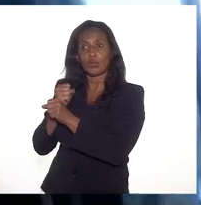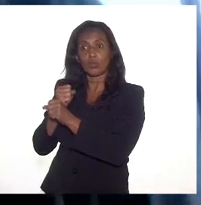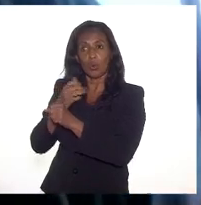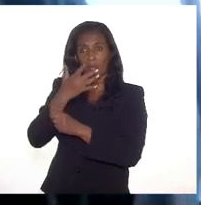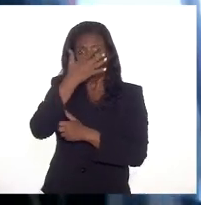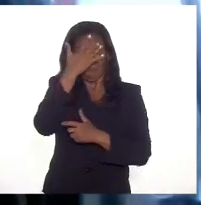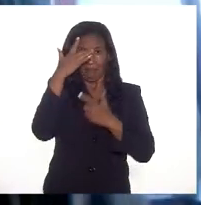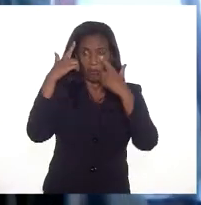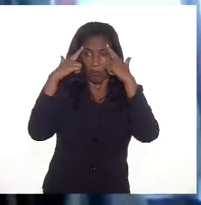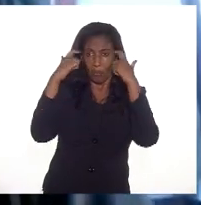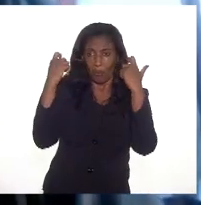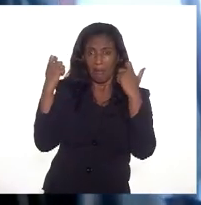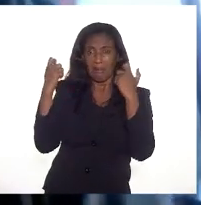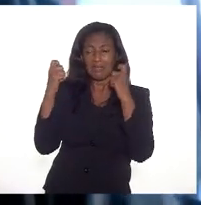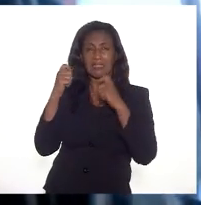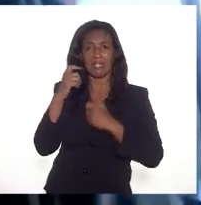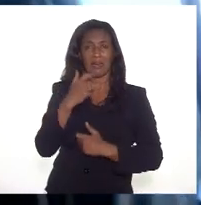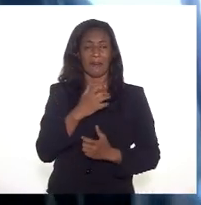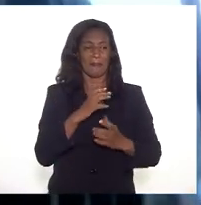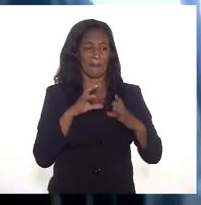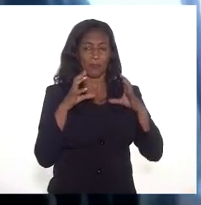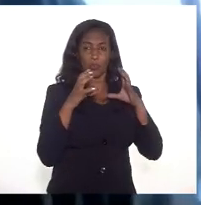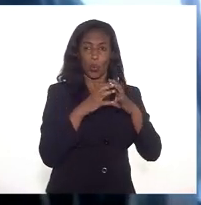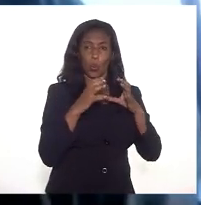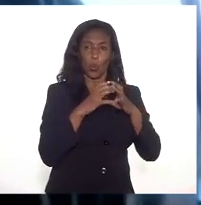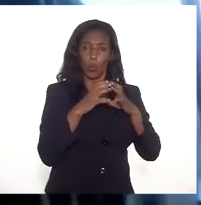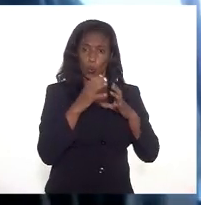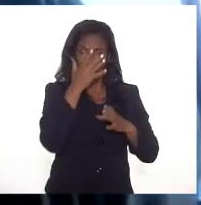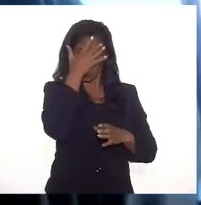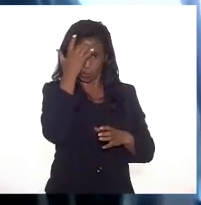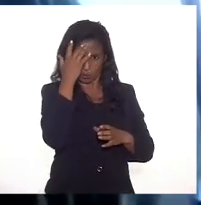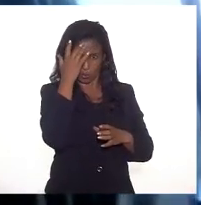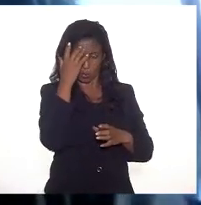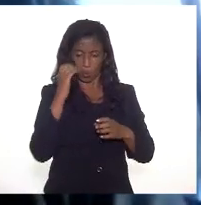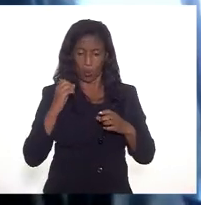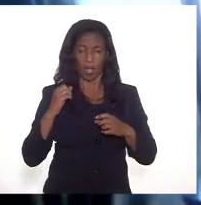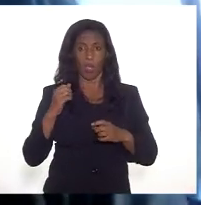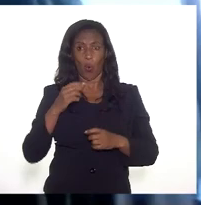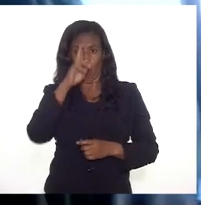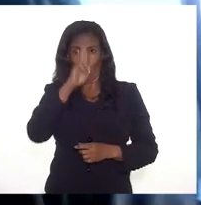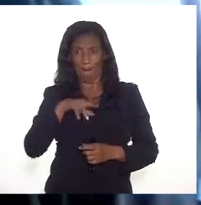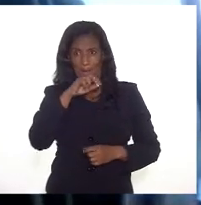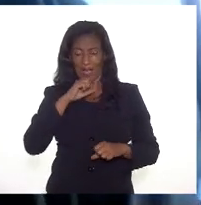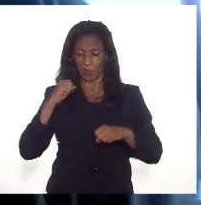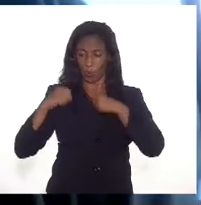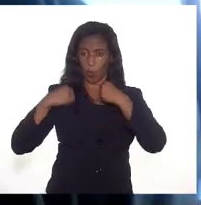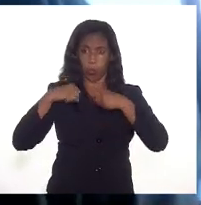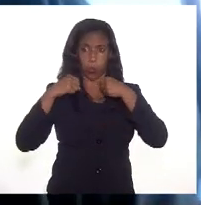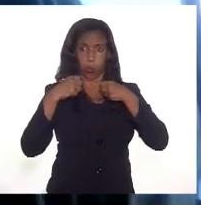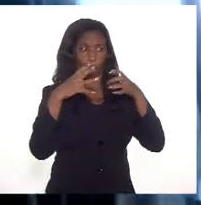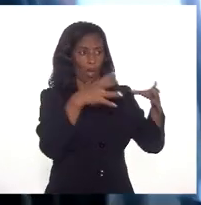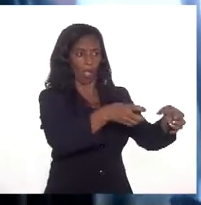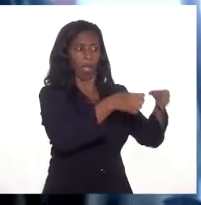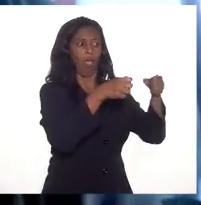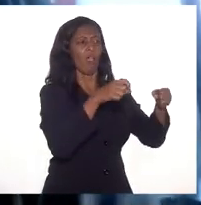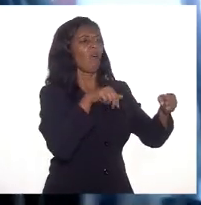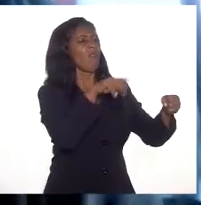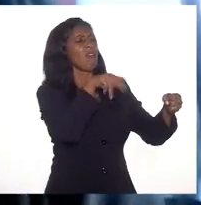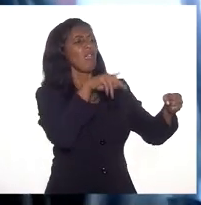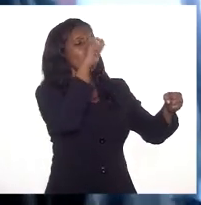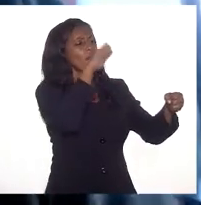fundamentalistas, criminosos, disseram ao pároco que correu atrás deles que estavam fazendo isso em nome de